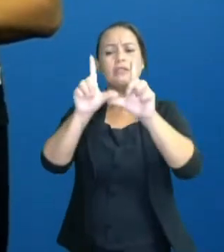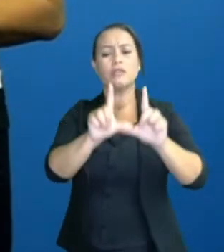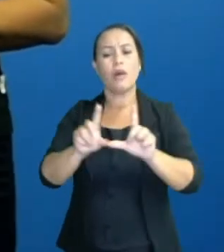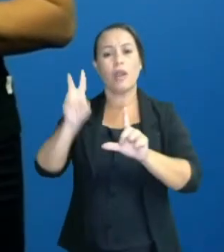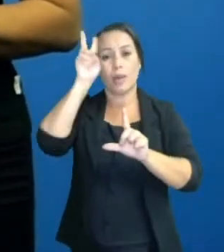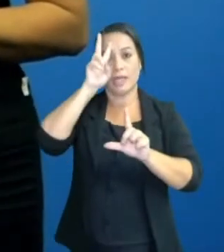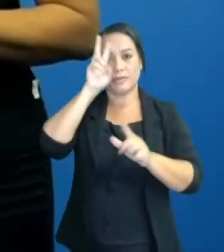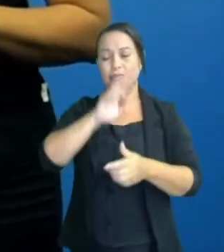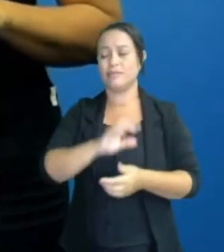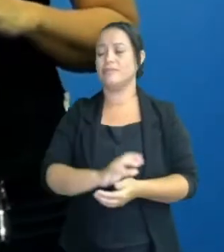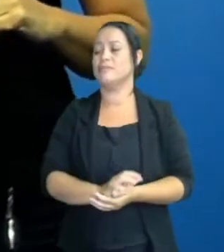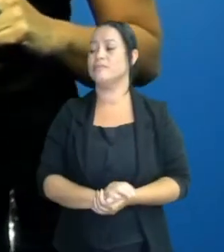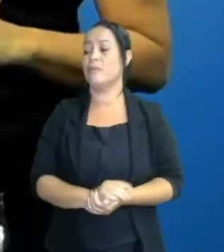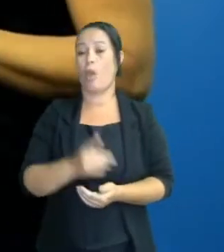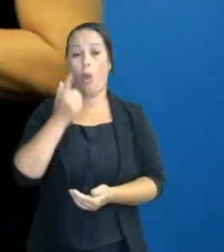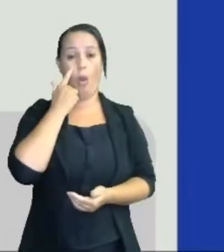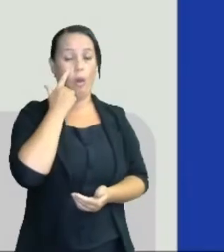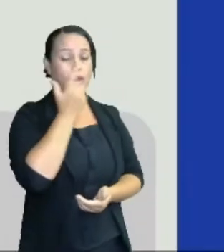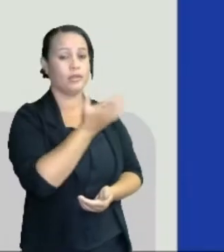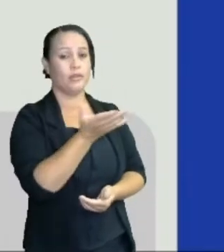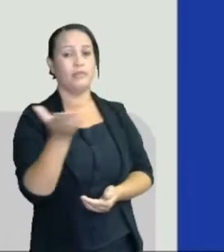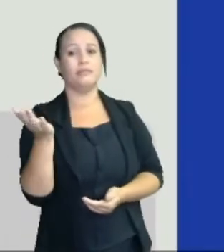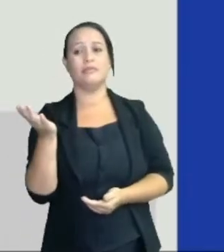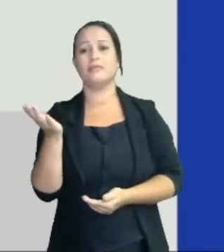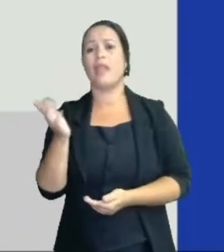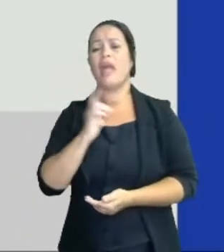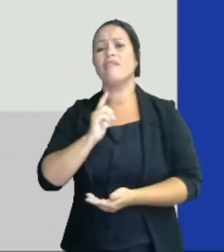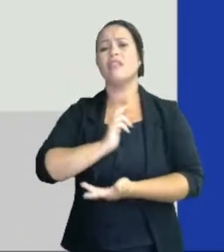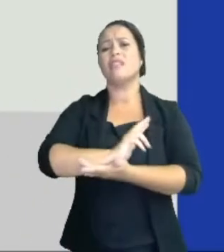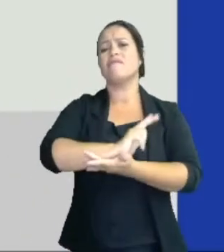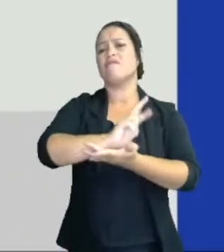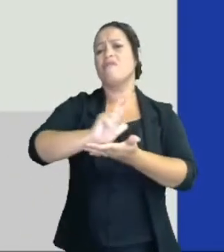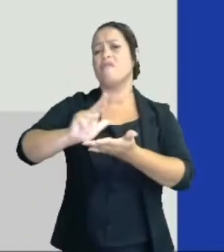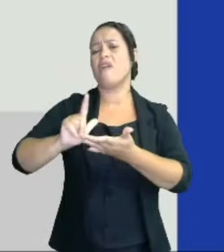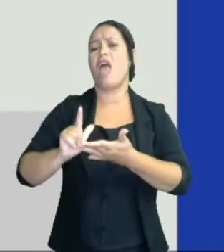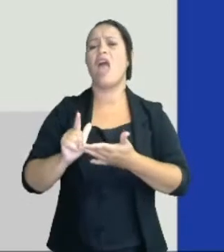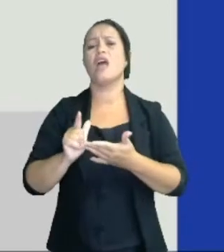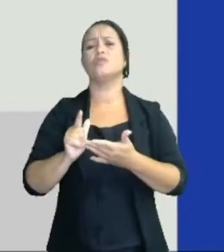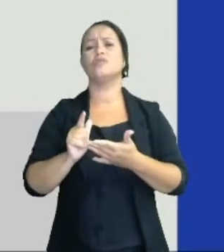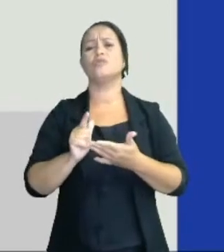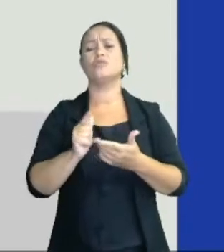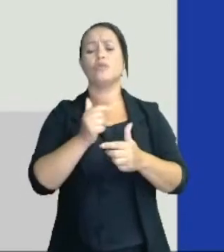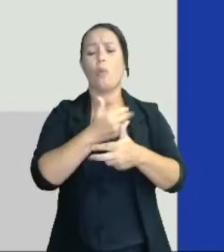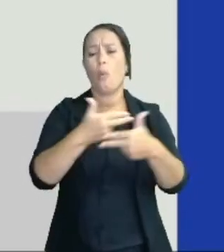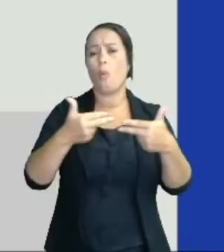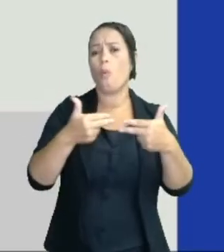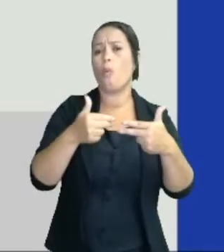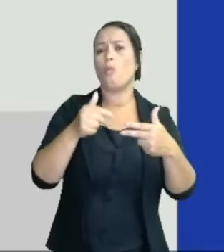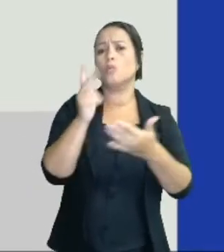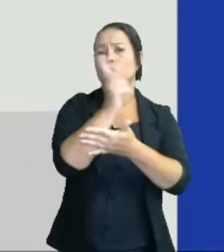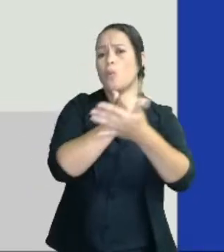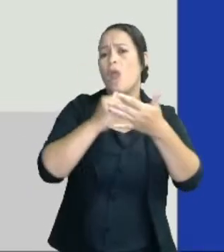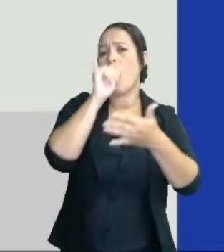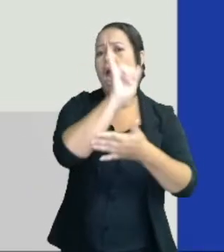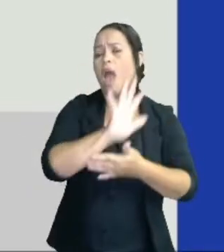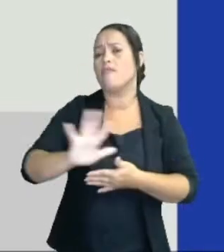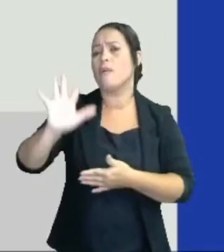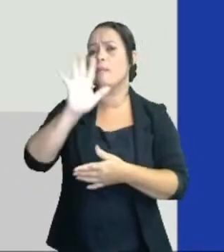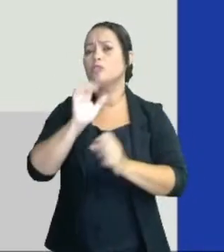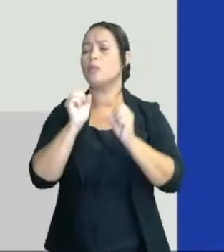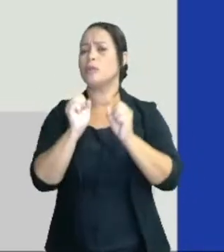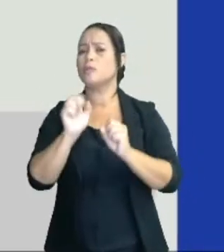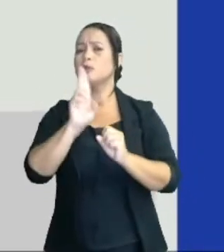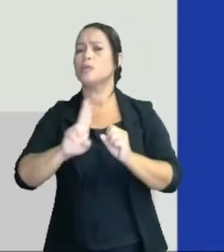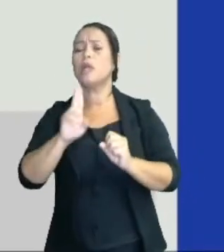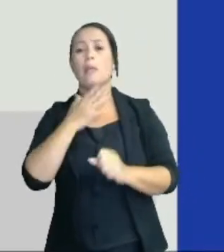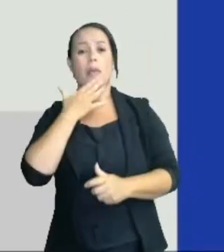ler. Olha só, vários recursos gráficos poderão ser usados para melhorar